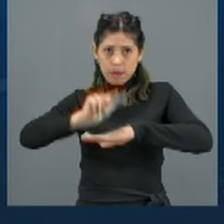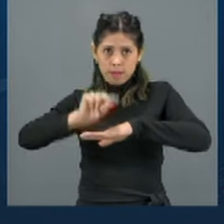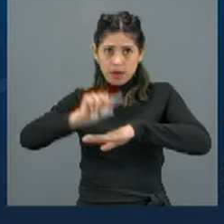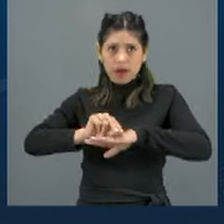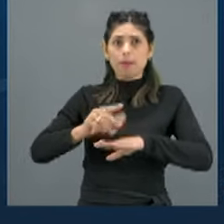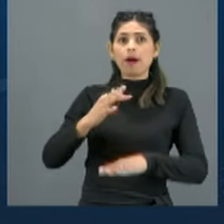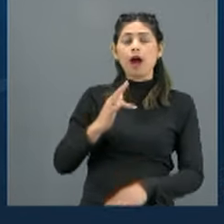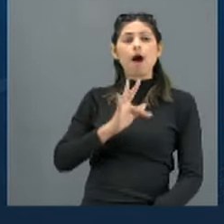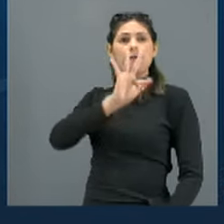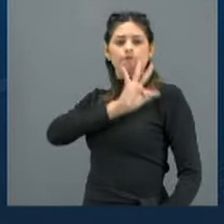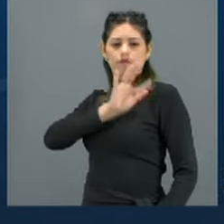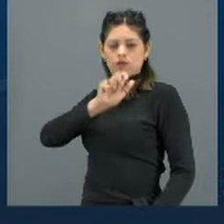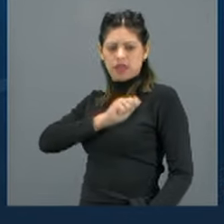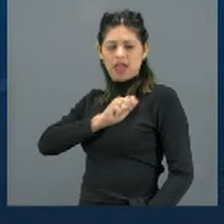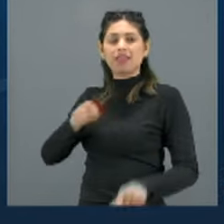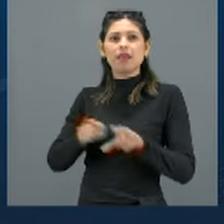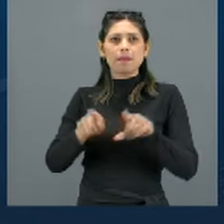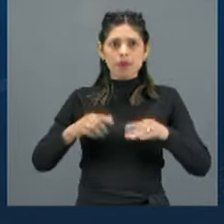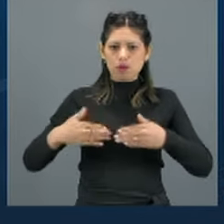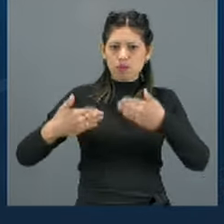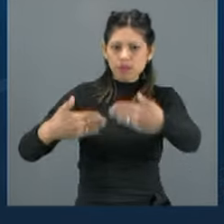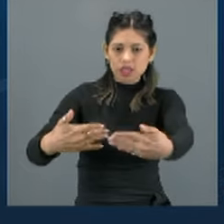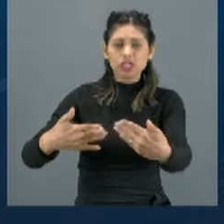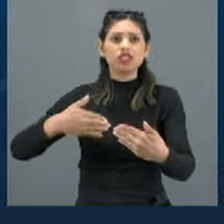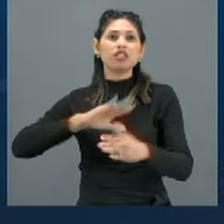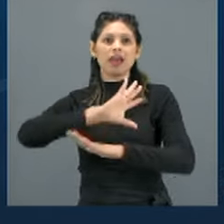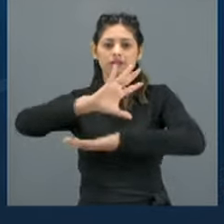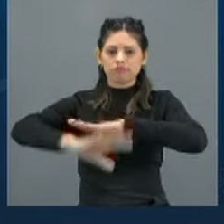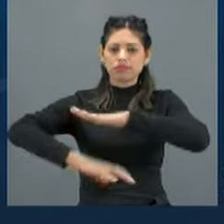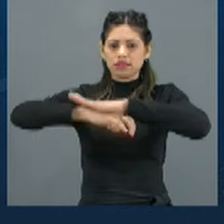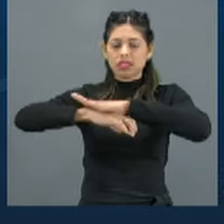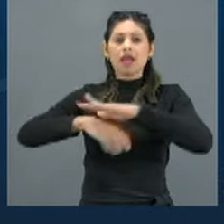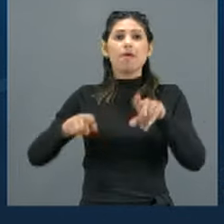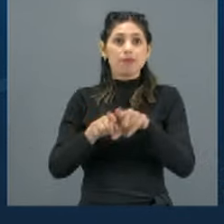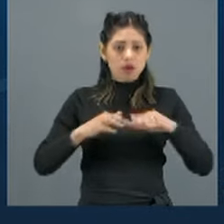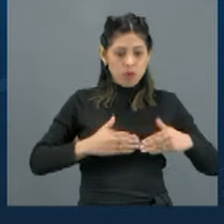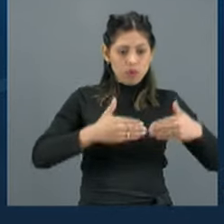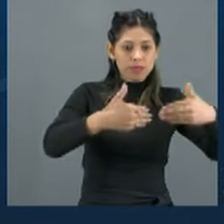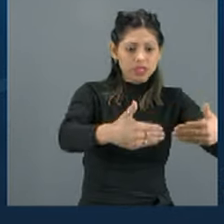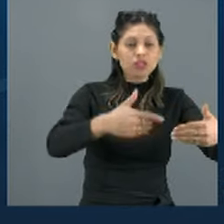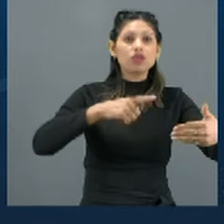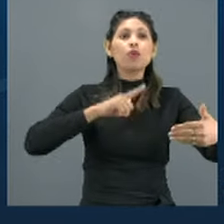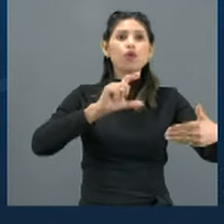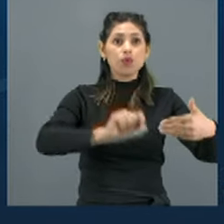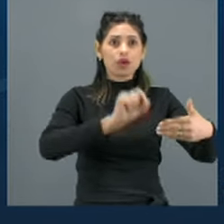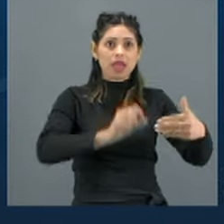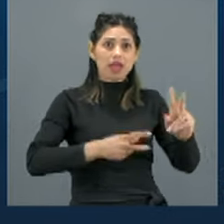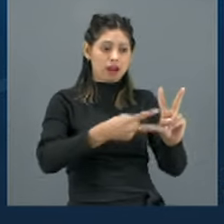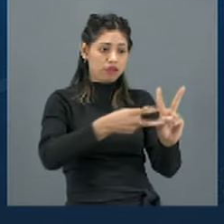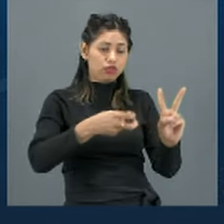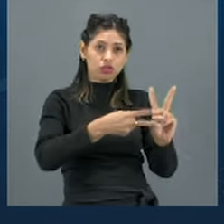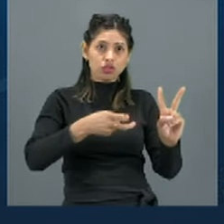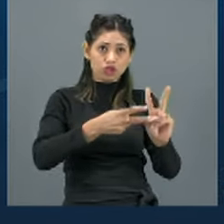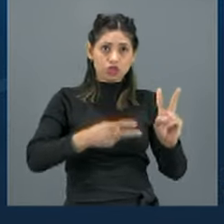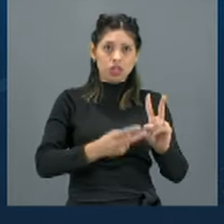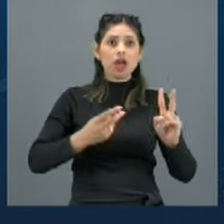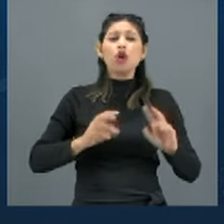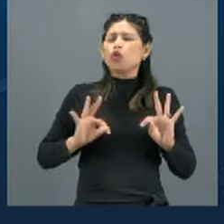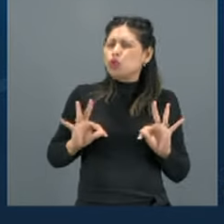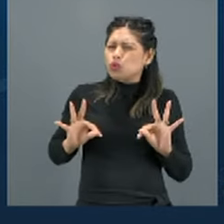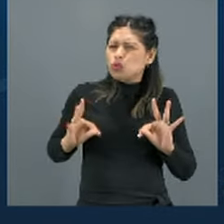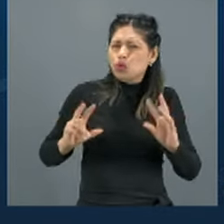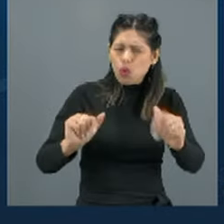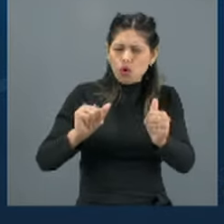Público Federal, do Ministério do Meio Ambiente, do Ministério das Populações Indígenas, tudo